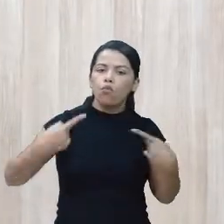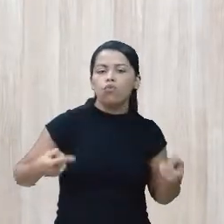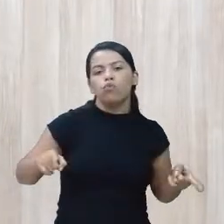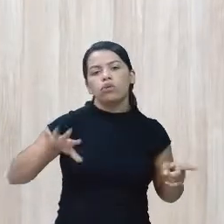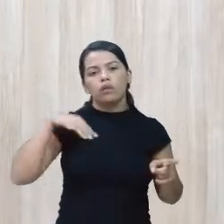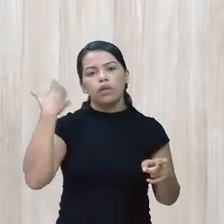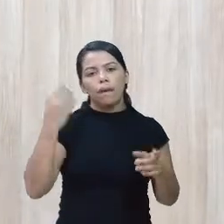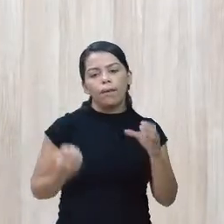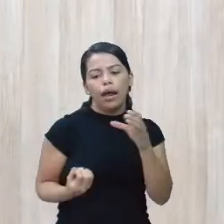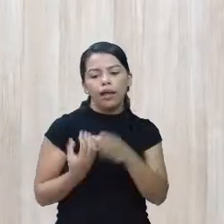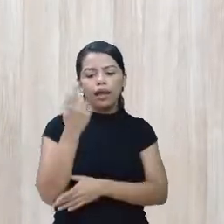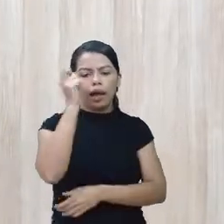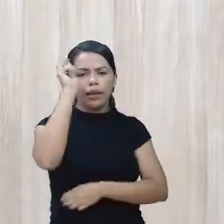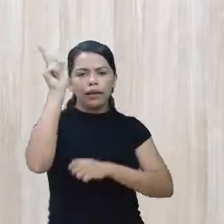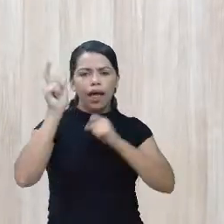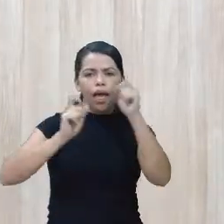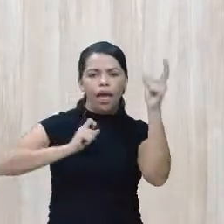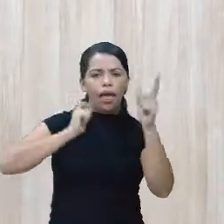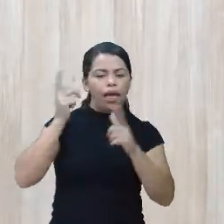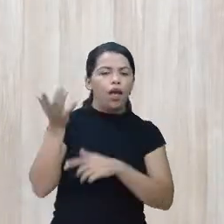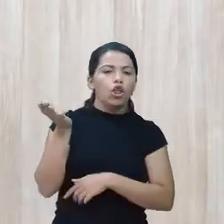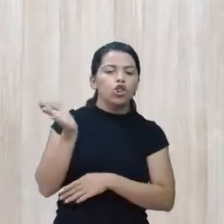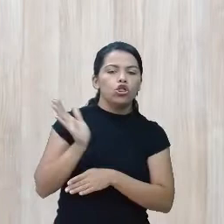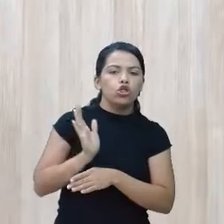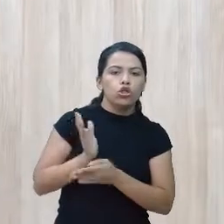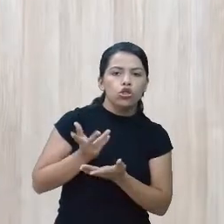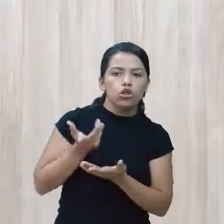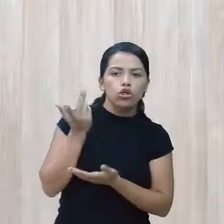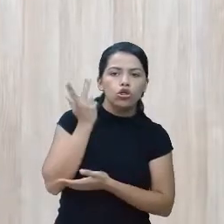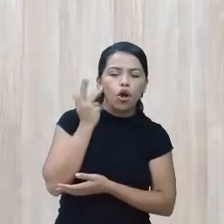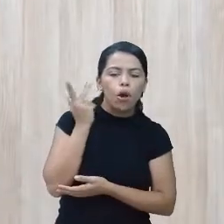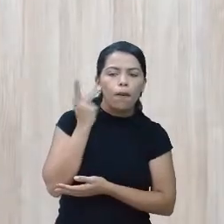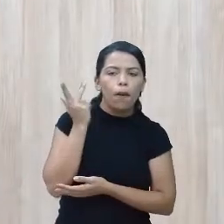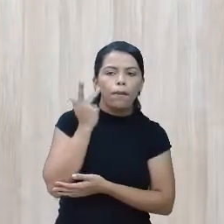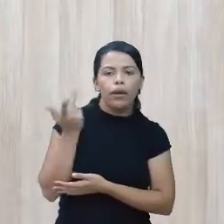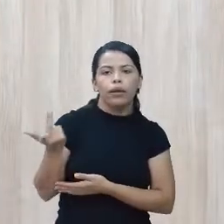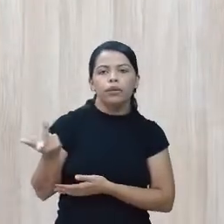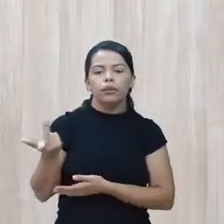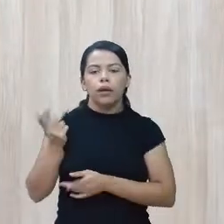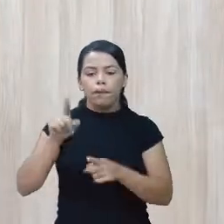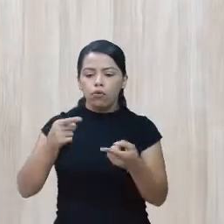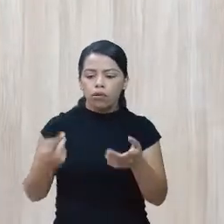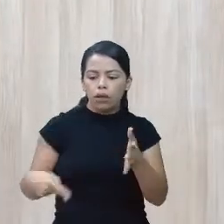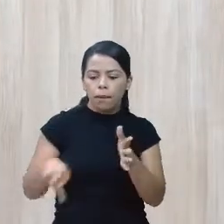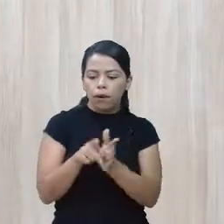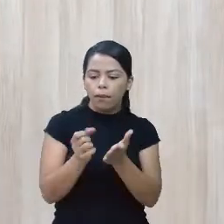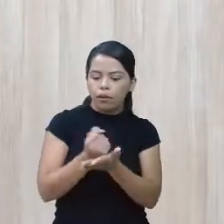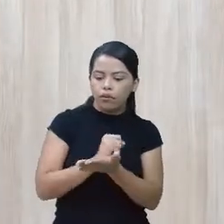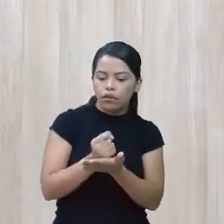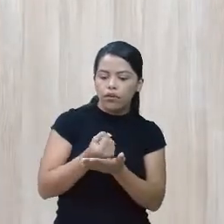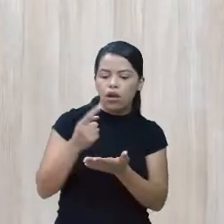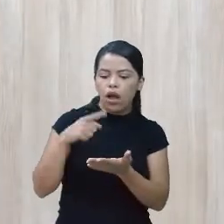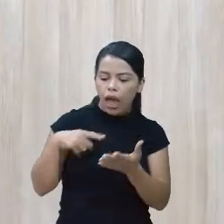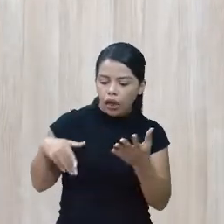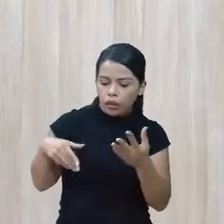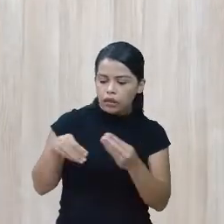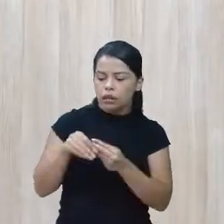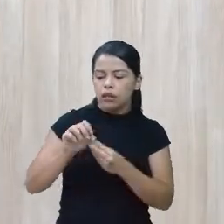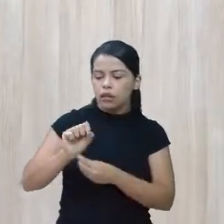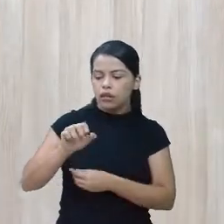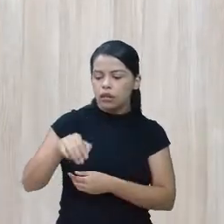músicas dos videogames, geralmente elas são sintéticas, são músicas feitas a partir de